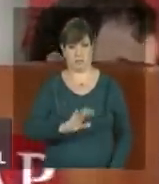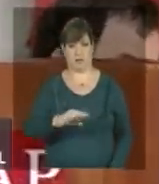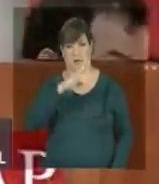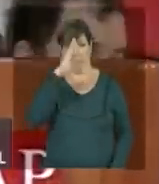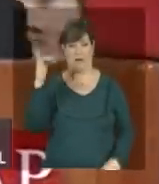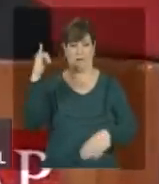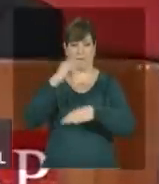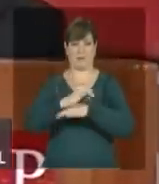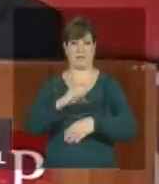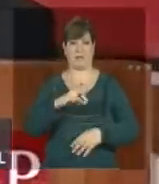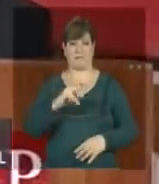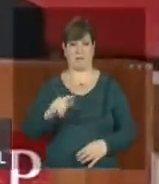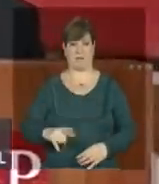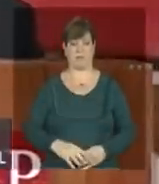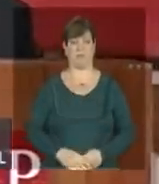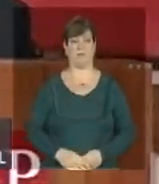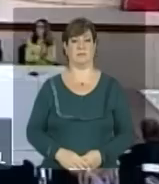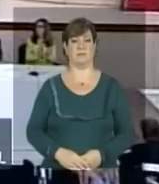Civil.